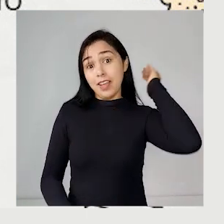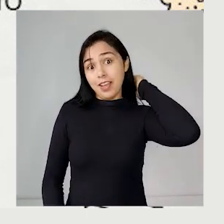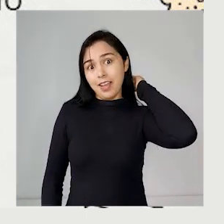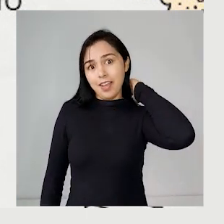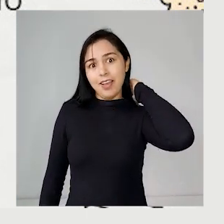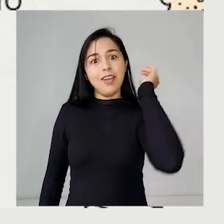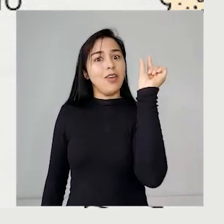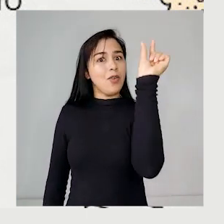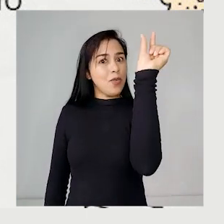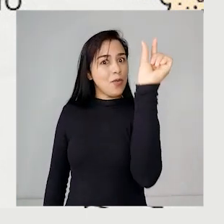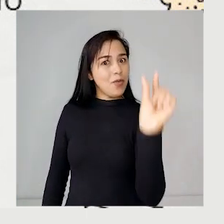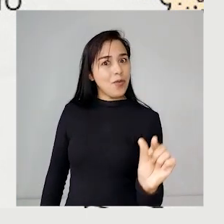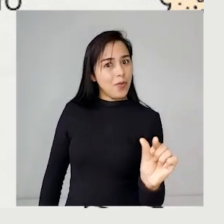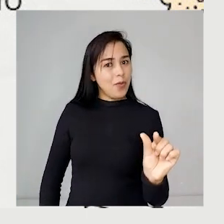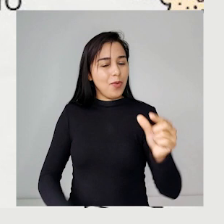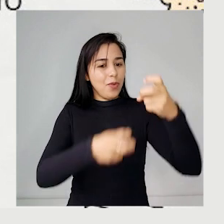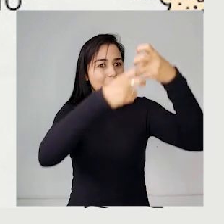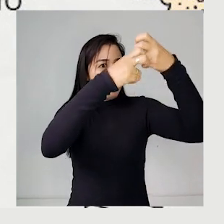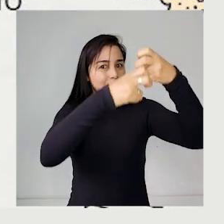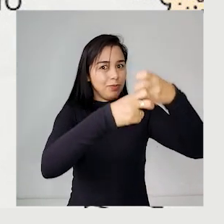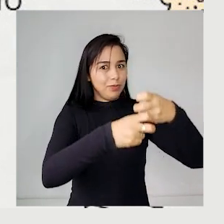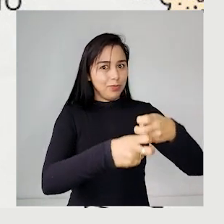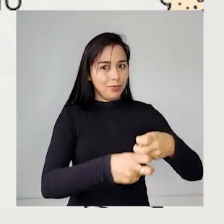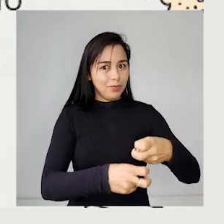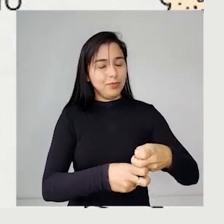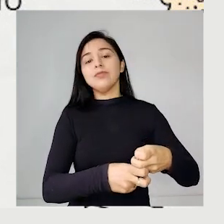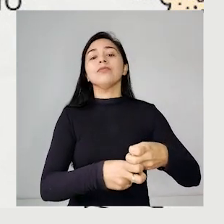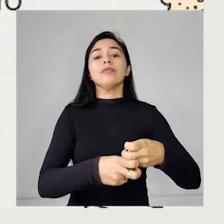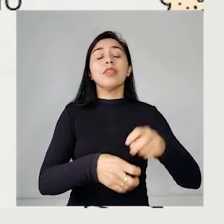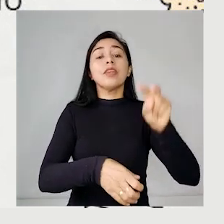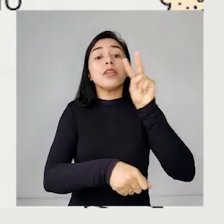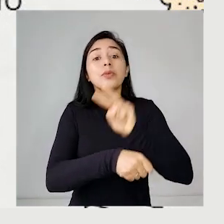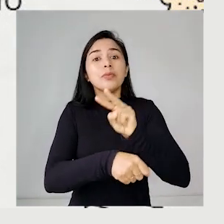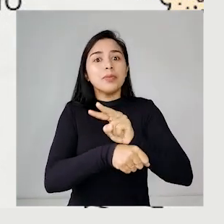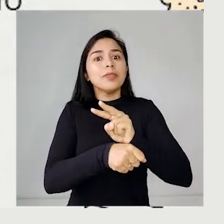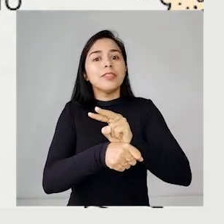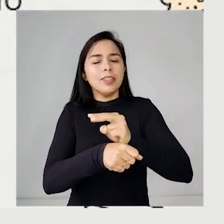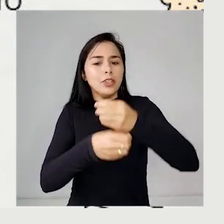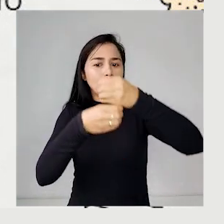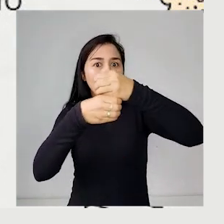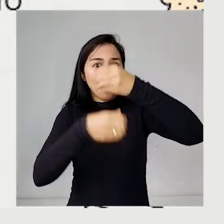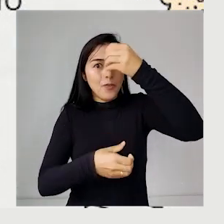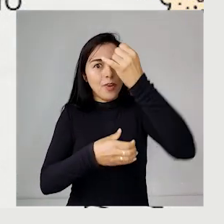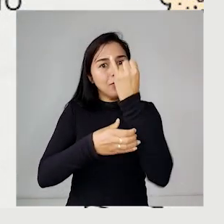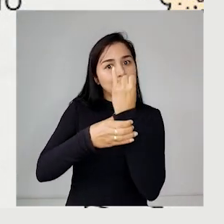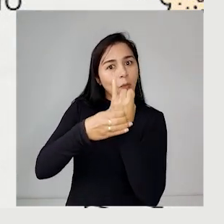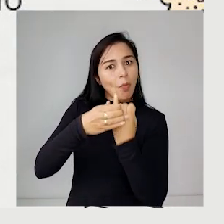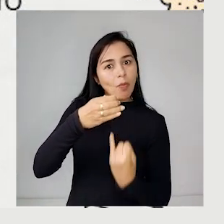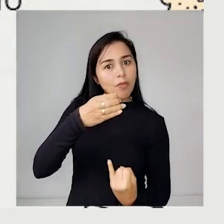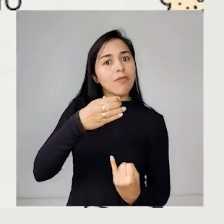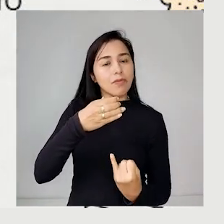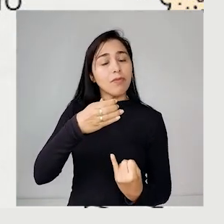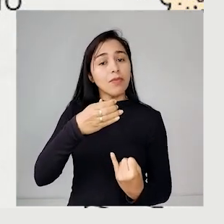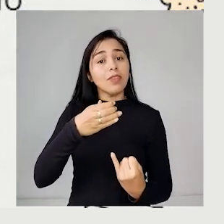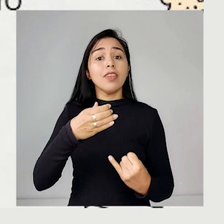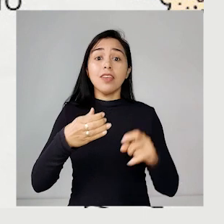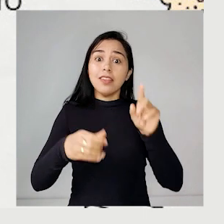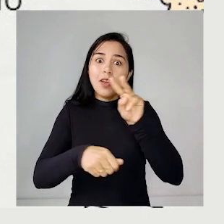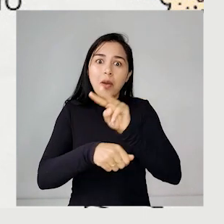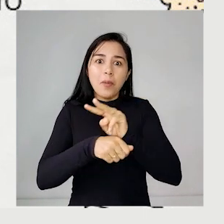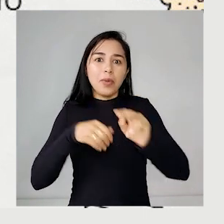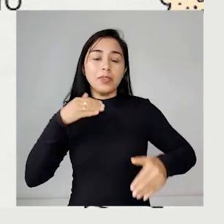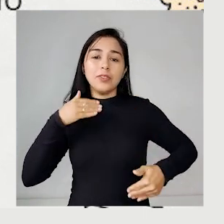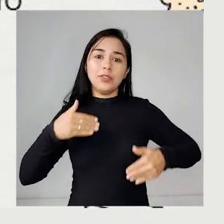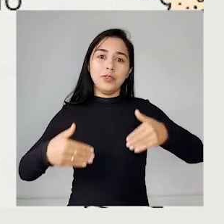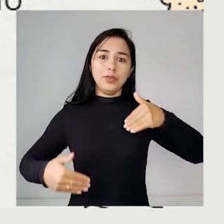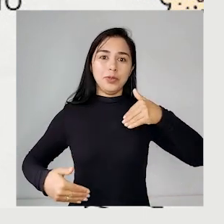da coluna vertebral, que protegem a medula espinhal e nos dão a posição ereta do corpo. Eles